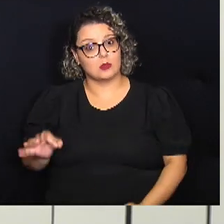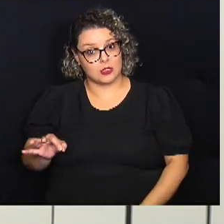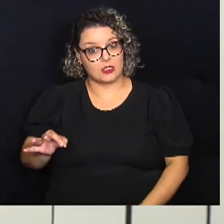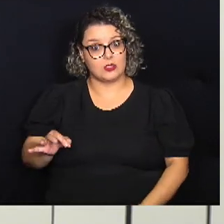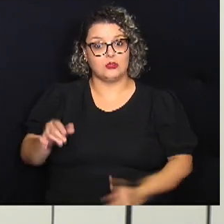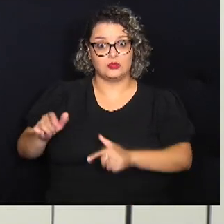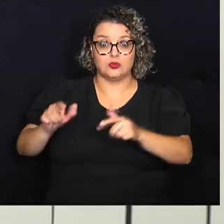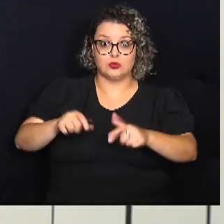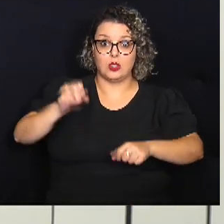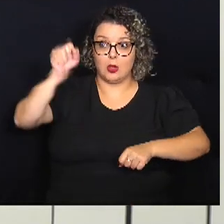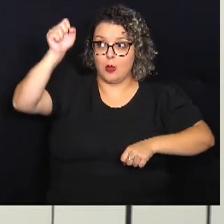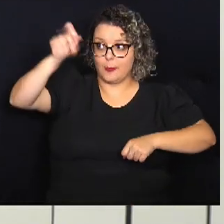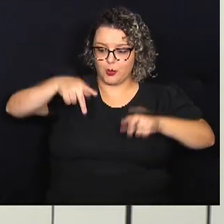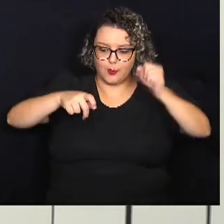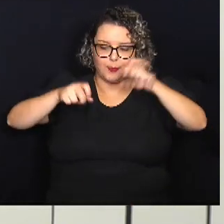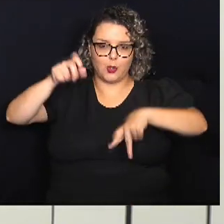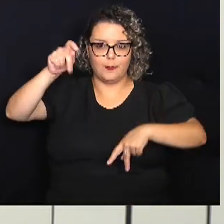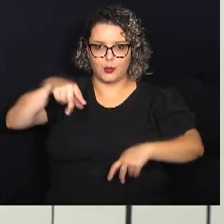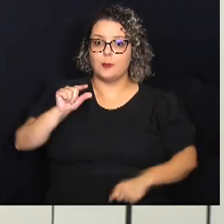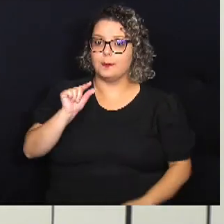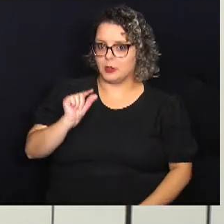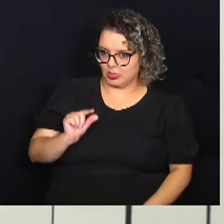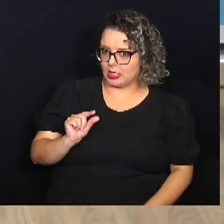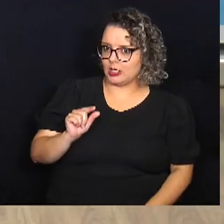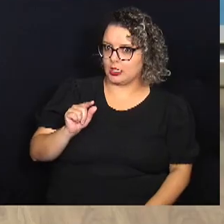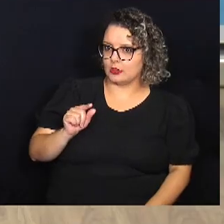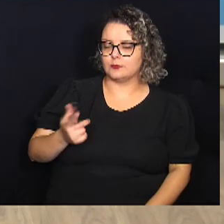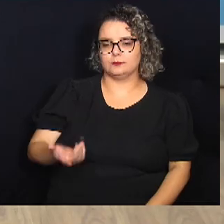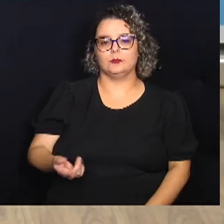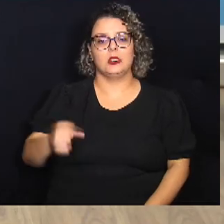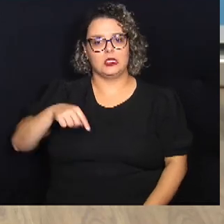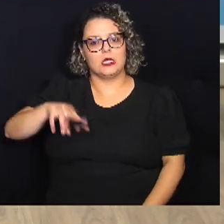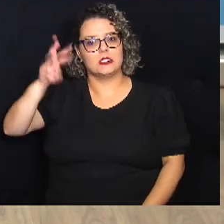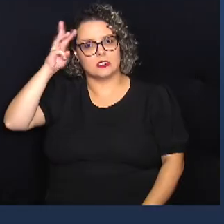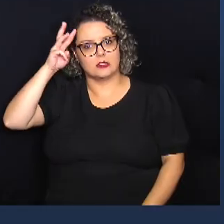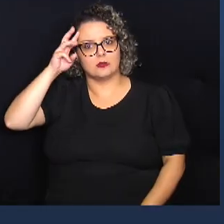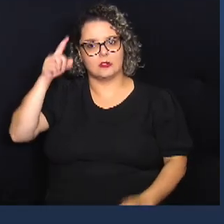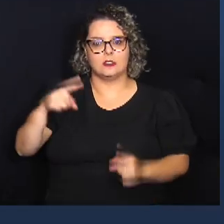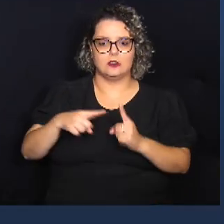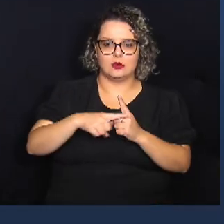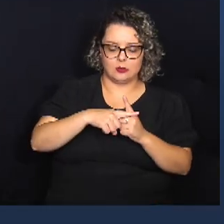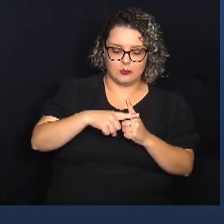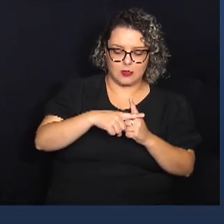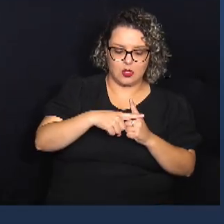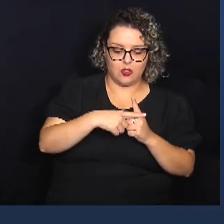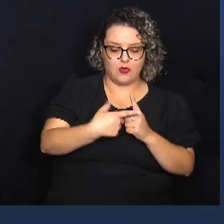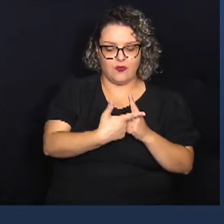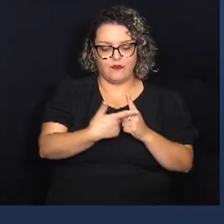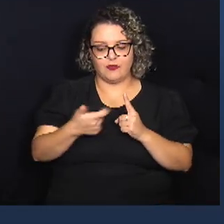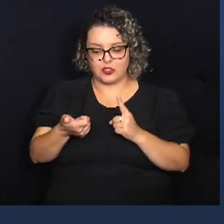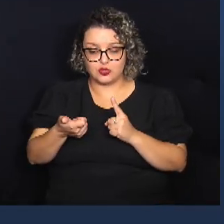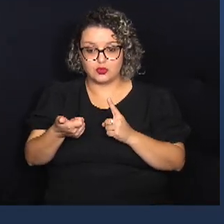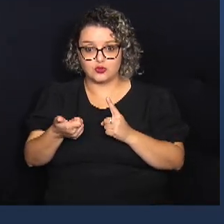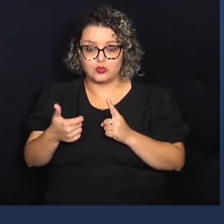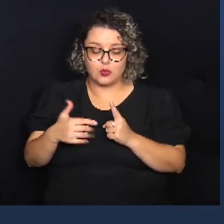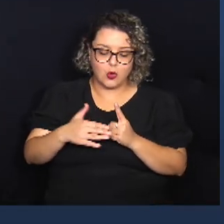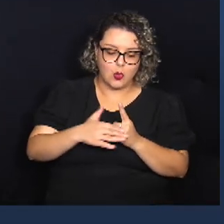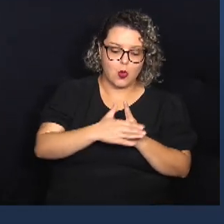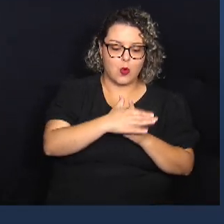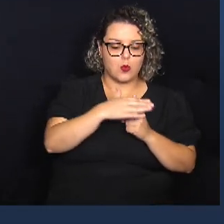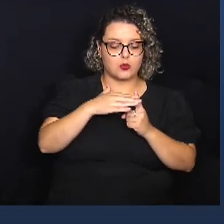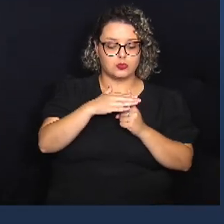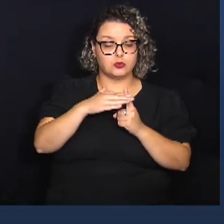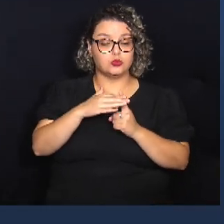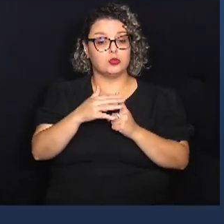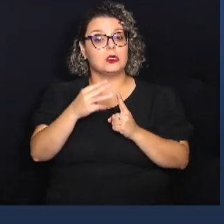de granizo pequeno. E nesta terça-feira, as temperaturas ficam entre a mínima de 21 graus e a máxima